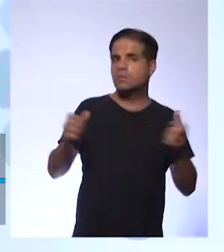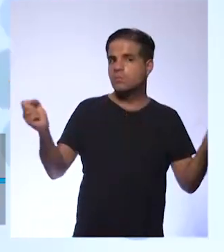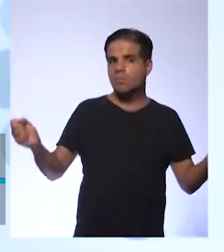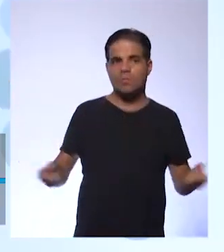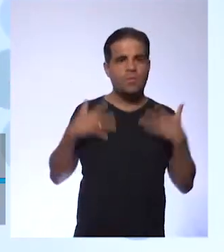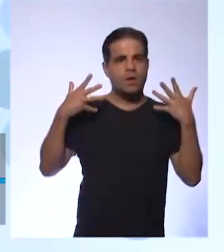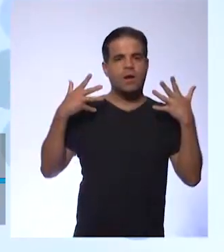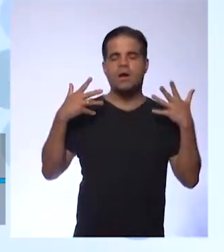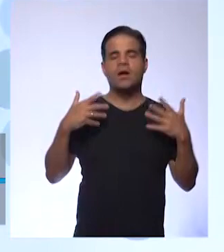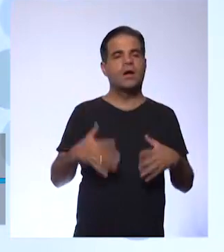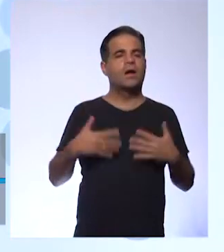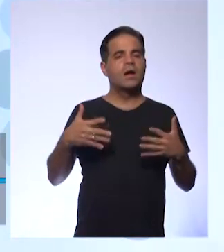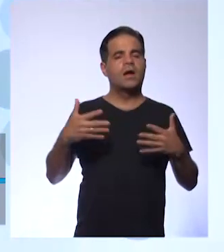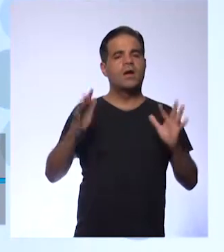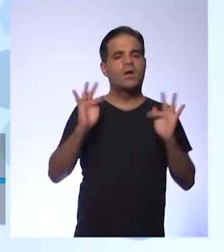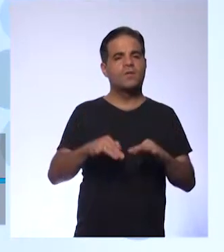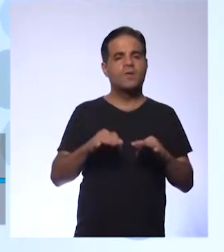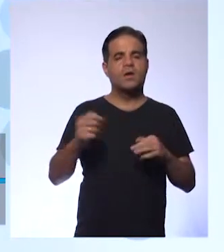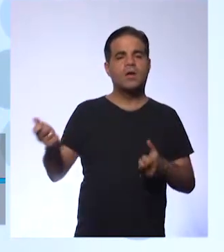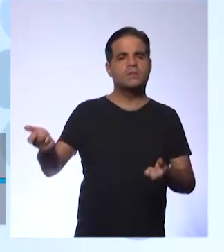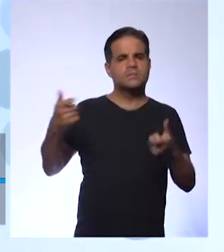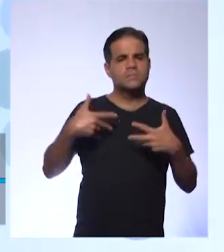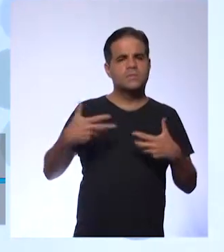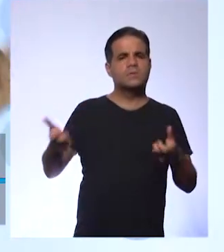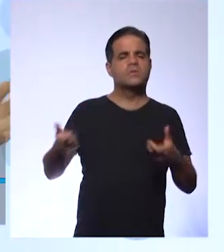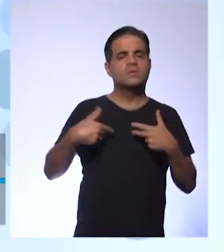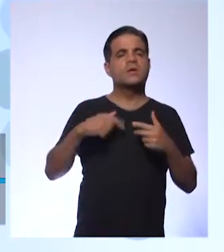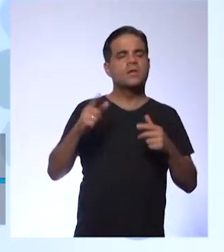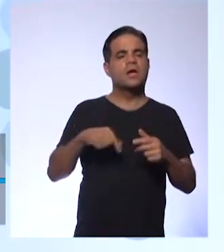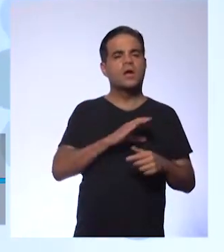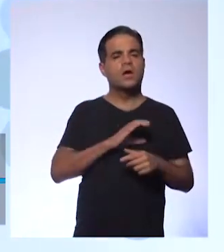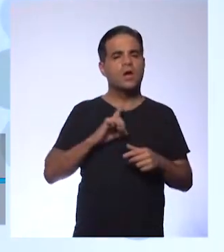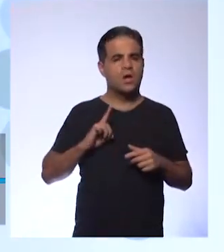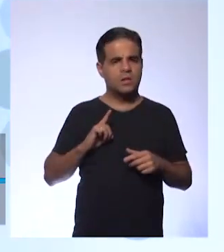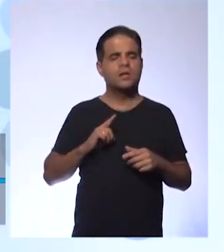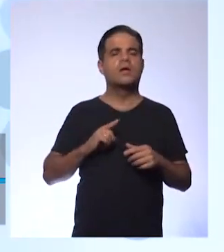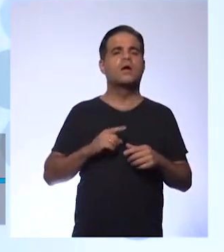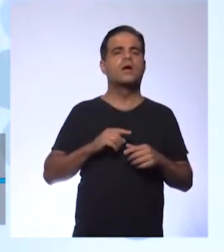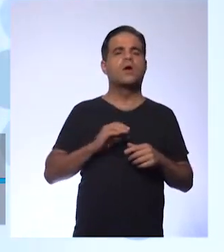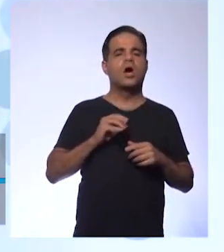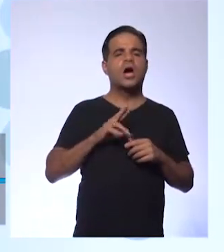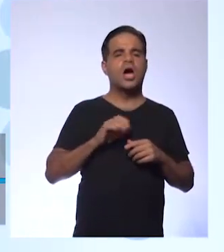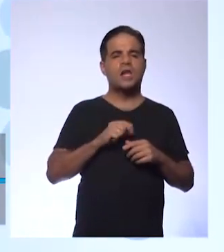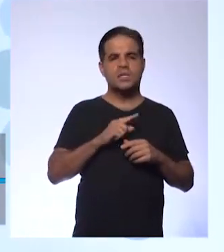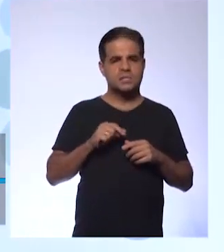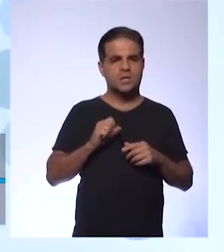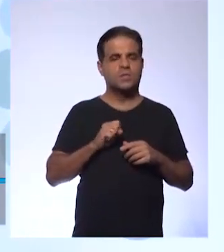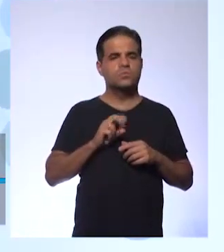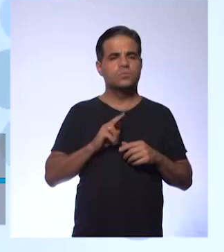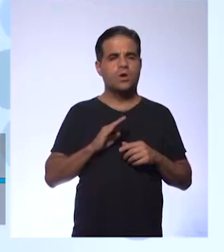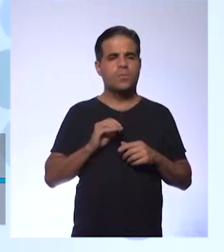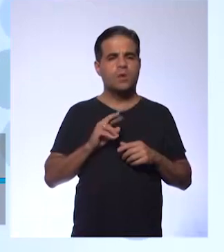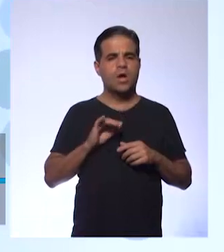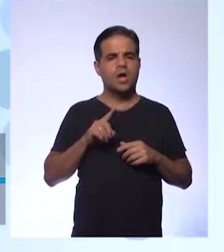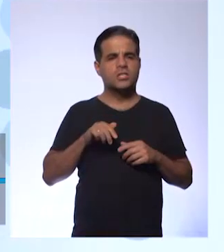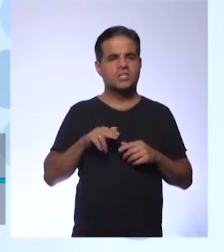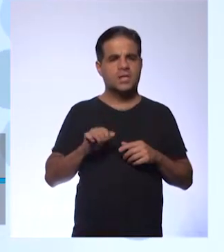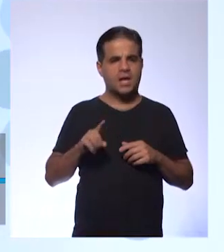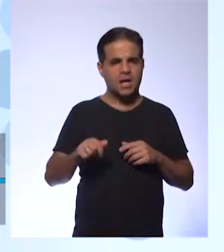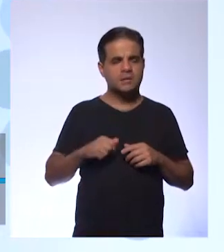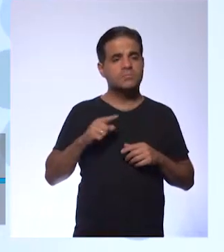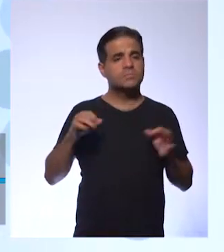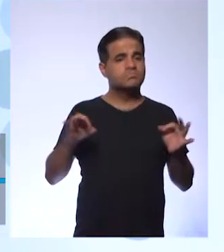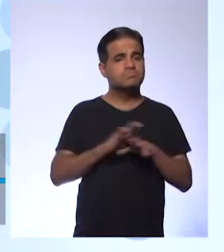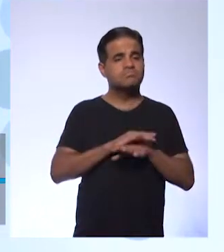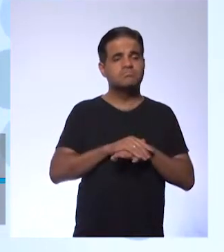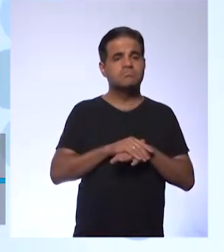incrível lá. E aí, ao final, ela explicou, né, o que era coordenada e oração subordinada. E quando a gente acabou a aula, ela pegou o